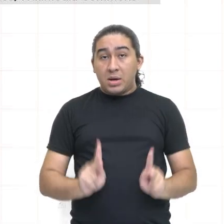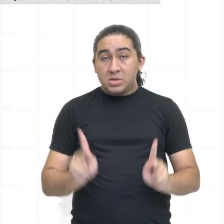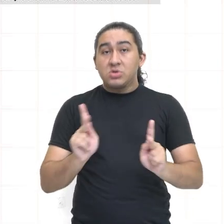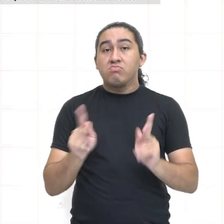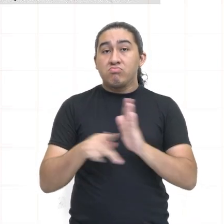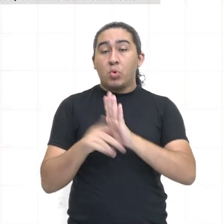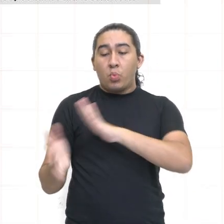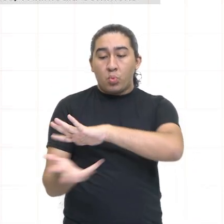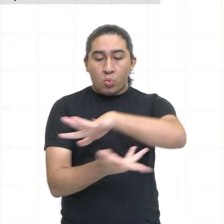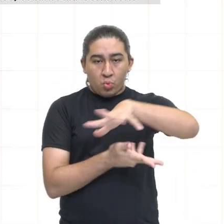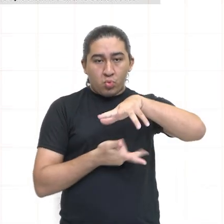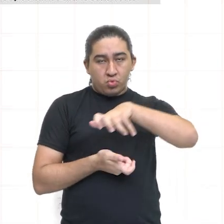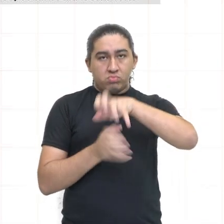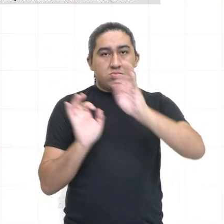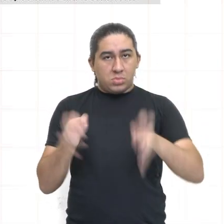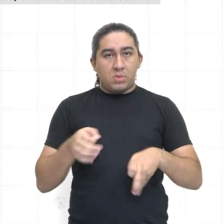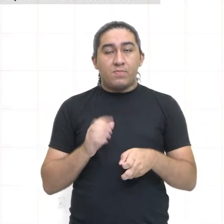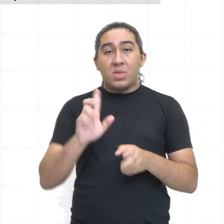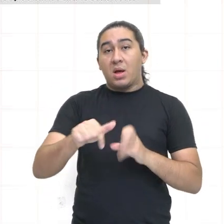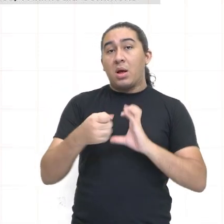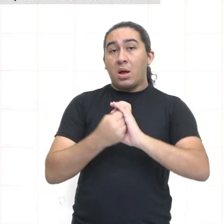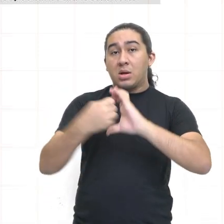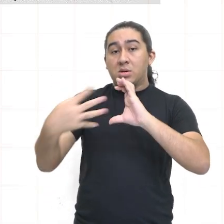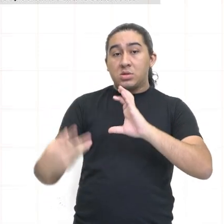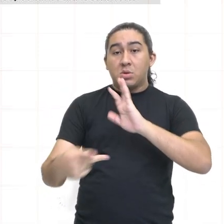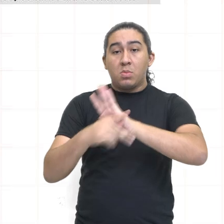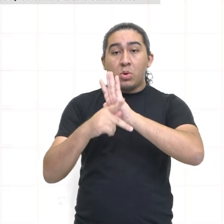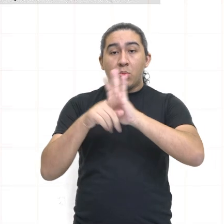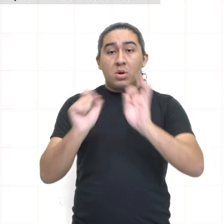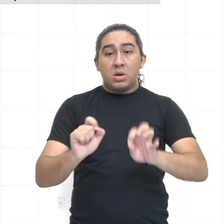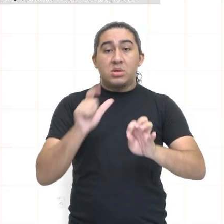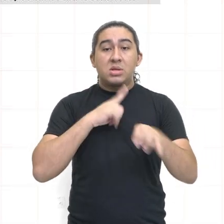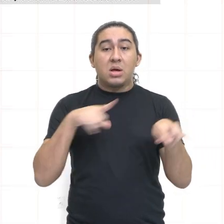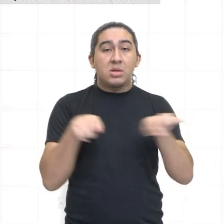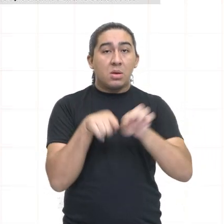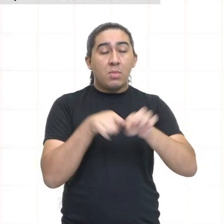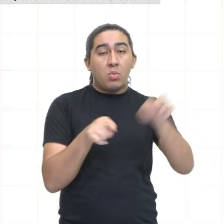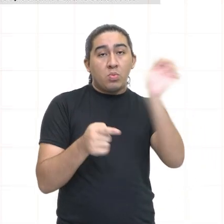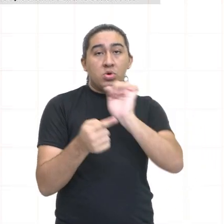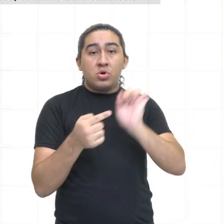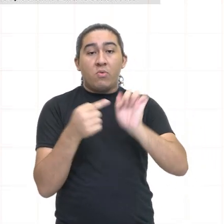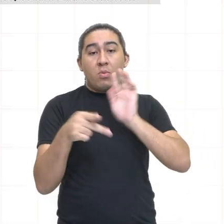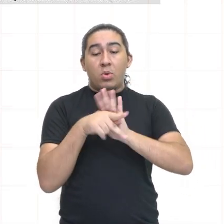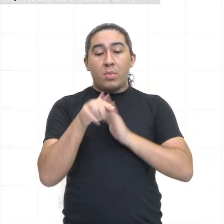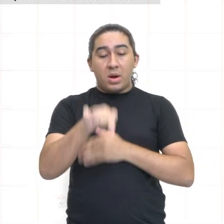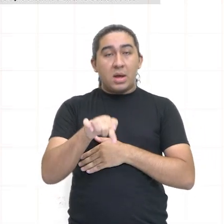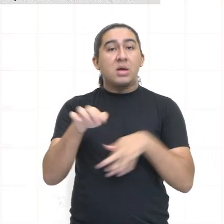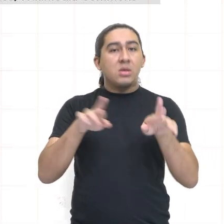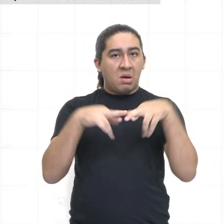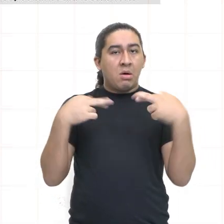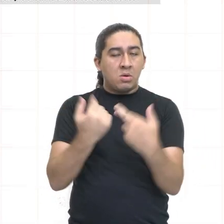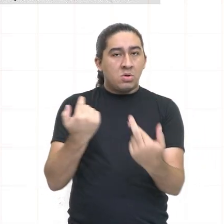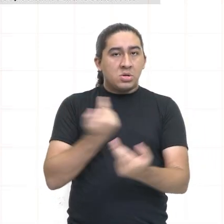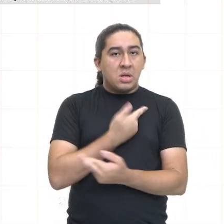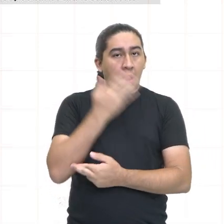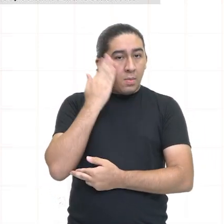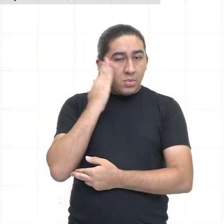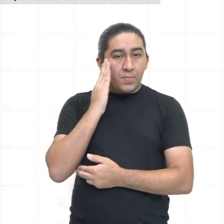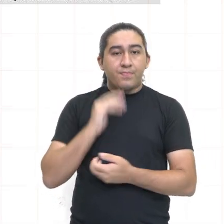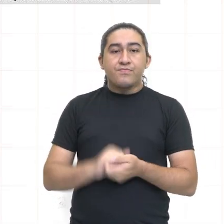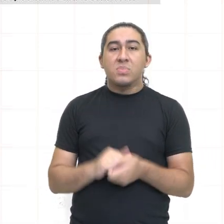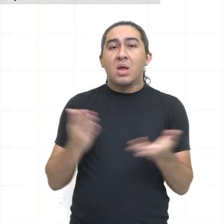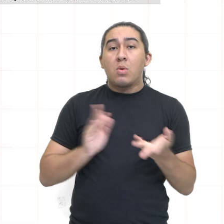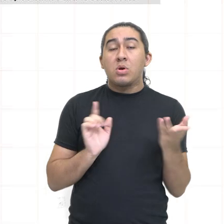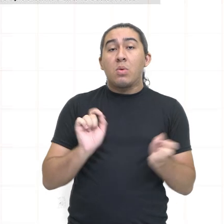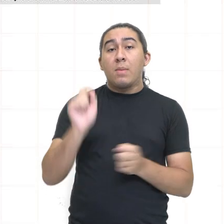e a segurança global, né? Essas são características, né, e os objetivos da Conferência de Yalta. E nós vamos observar quais foram